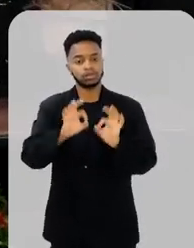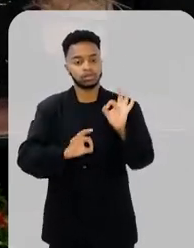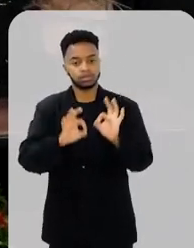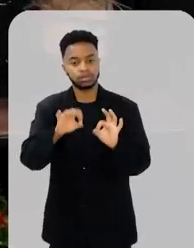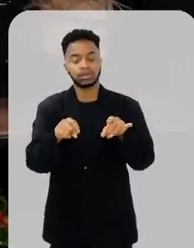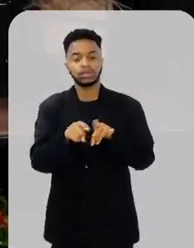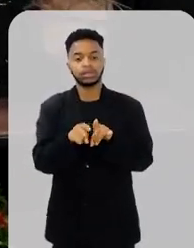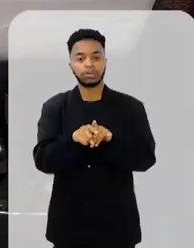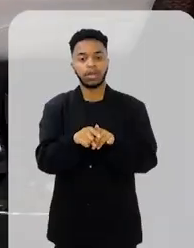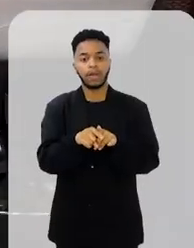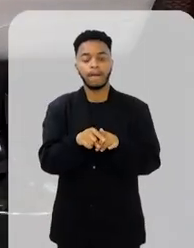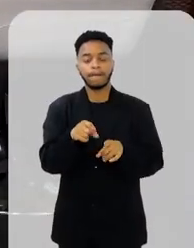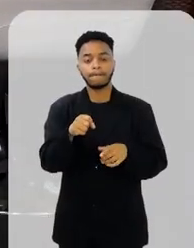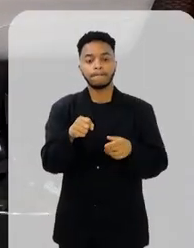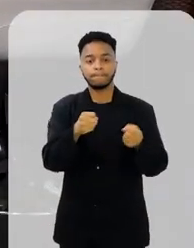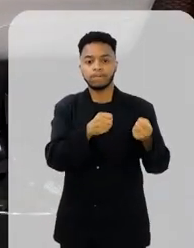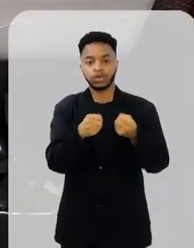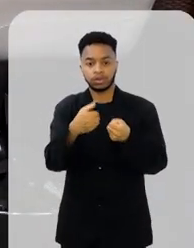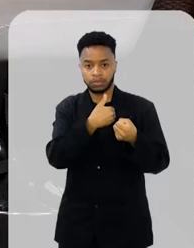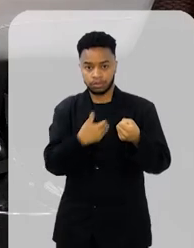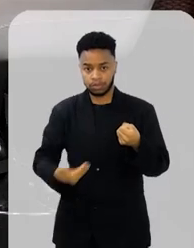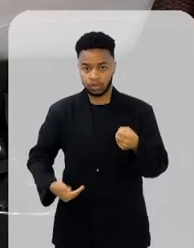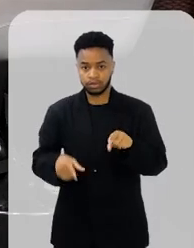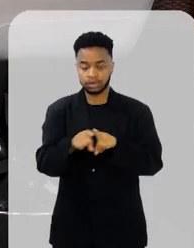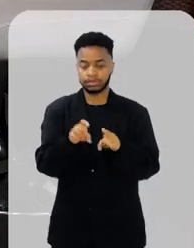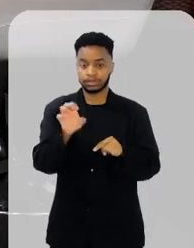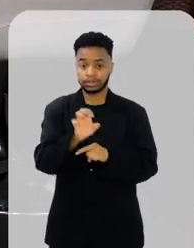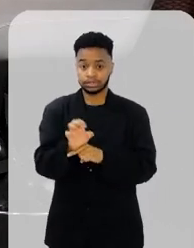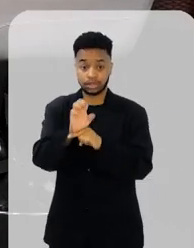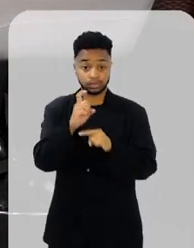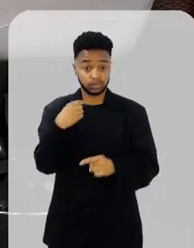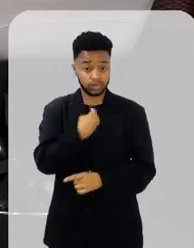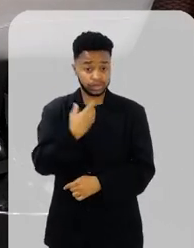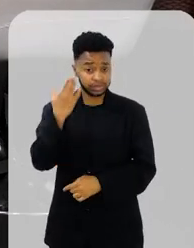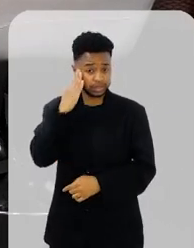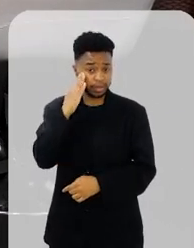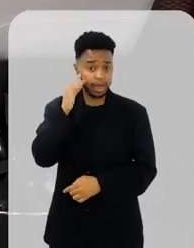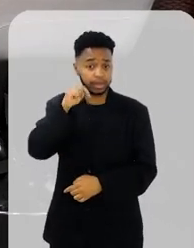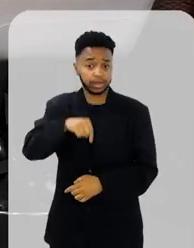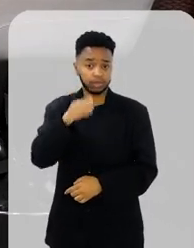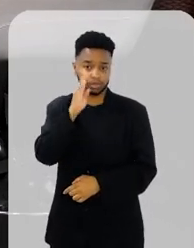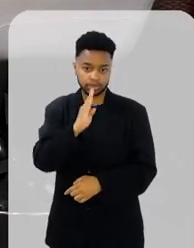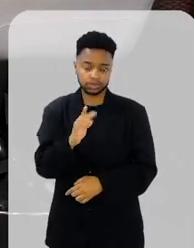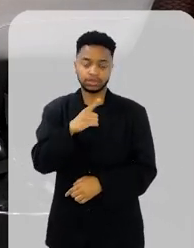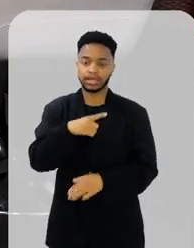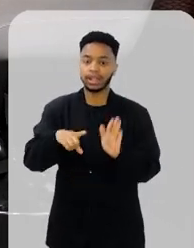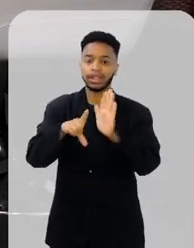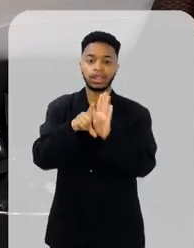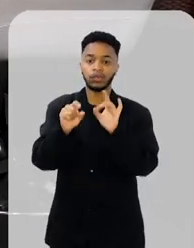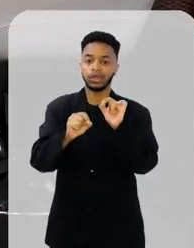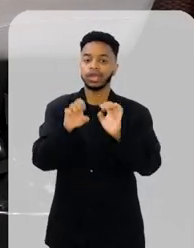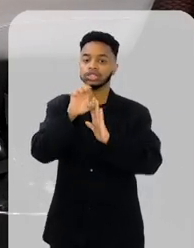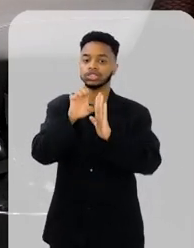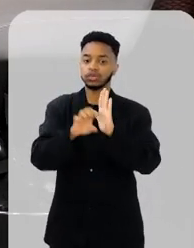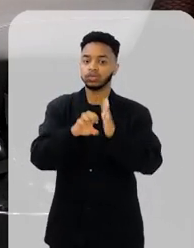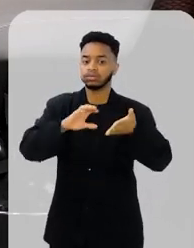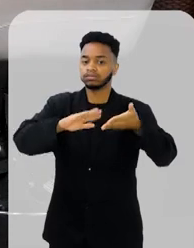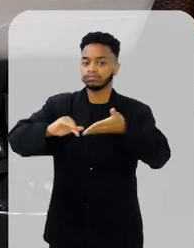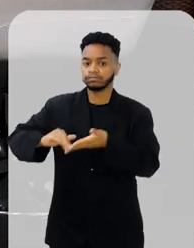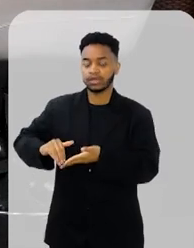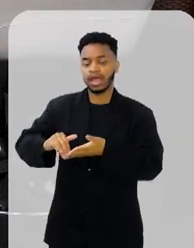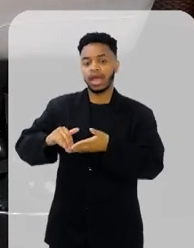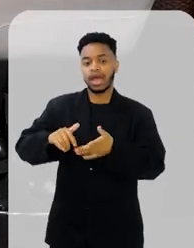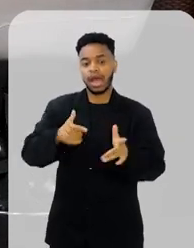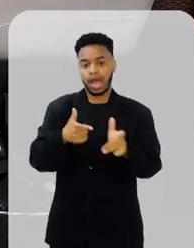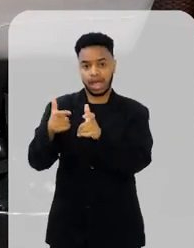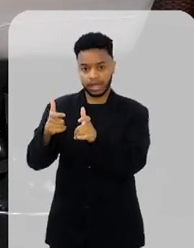civil organizada com o poder público, o Estado. Nós sabemos e temos, né, no Brasil uma lei que é o Estatuto do